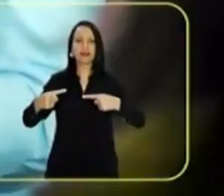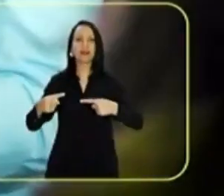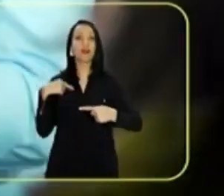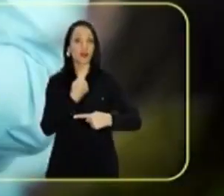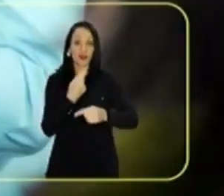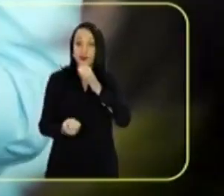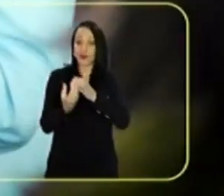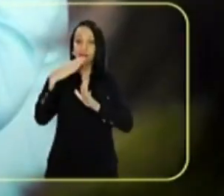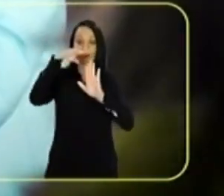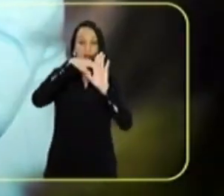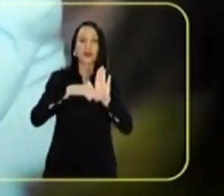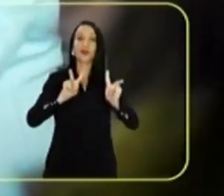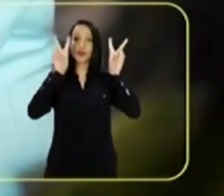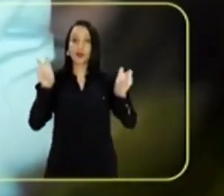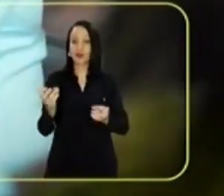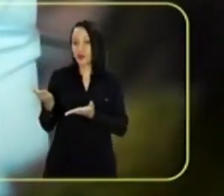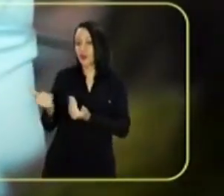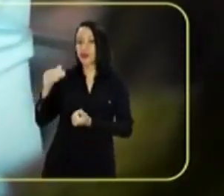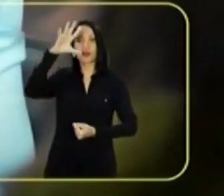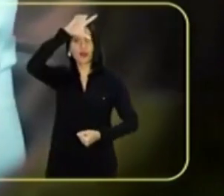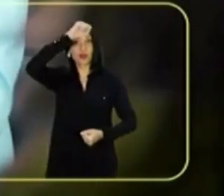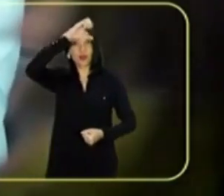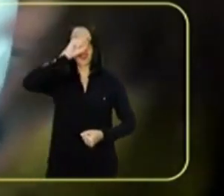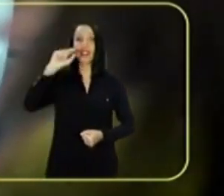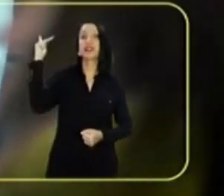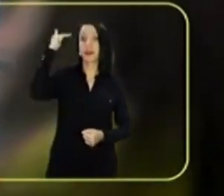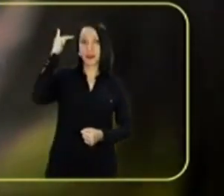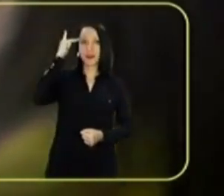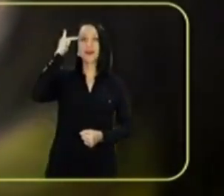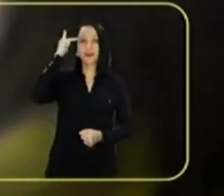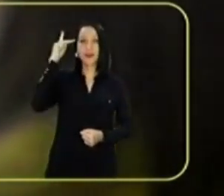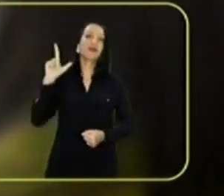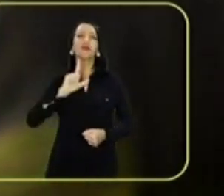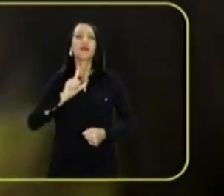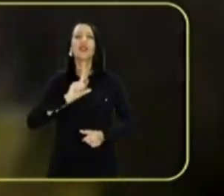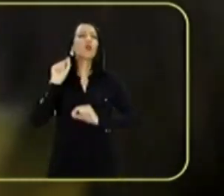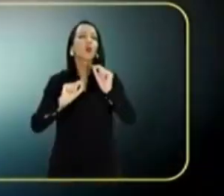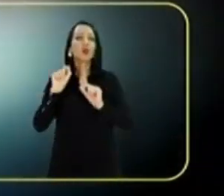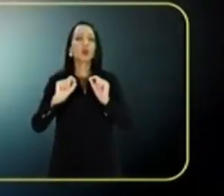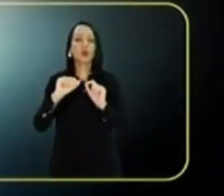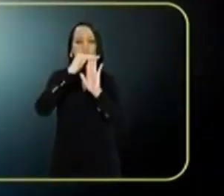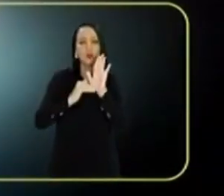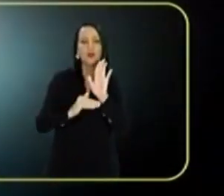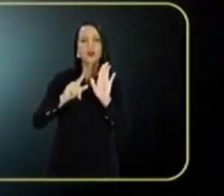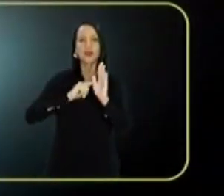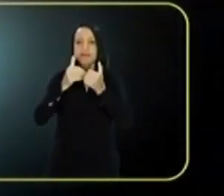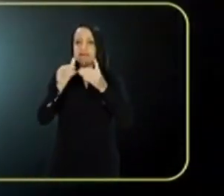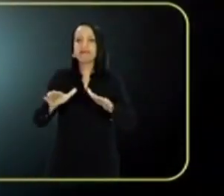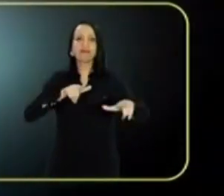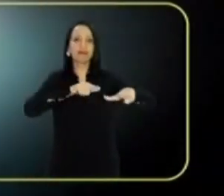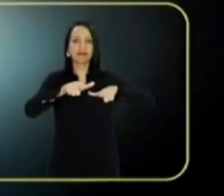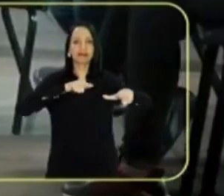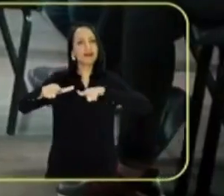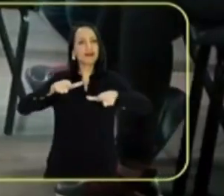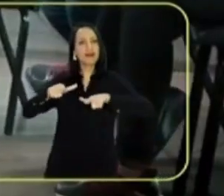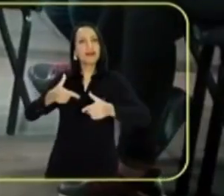programa chamado Jovem Aprendiz Paulista, que é fazer o seguinte, abrir as portas do mercado de trabalho, fazer com